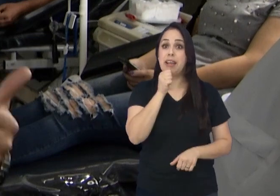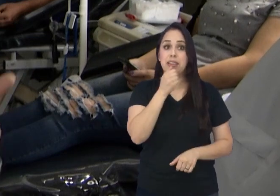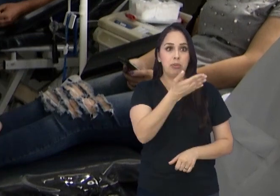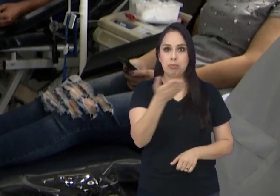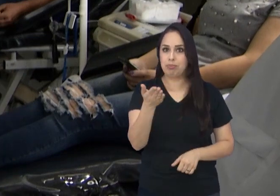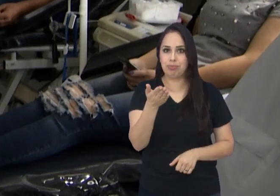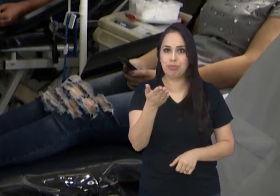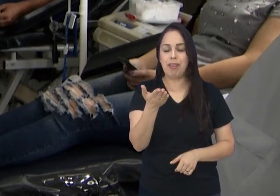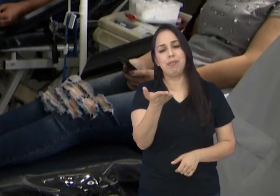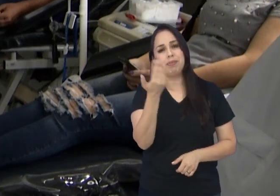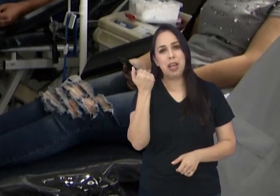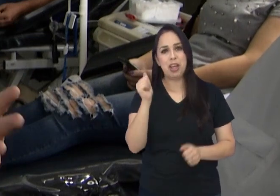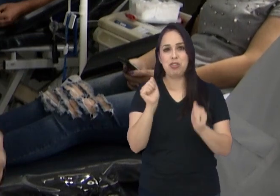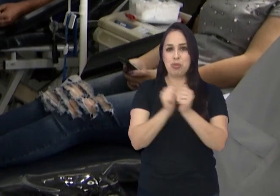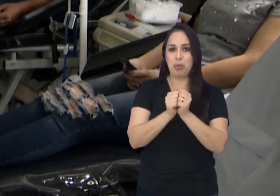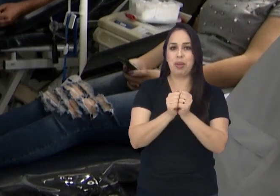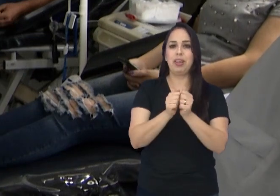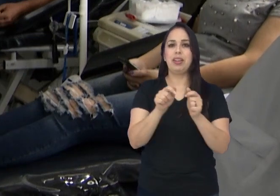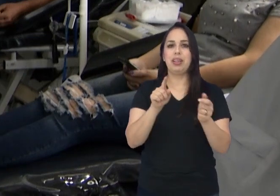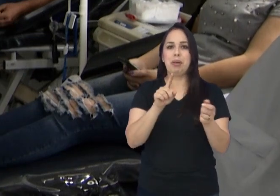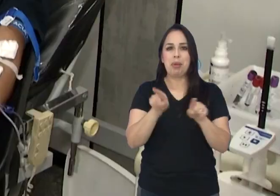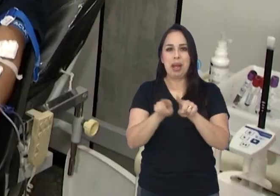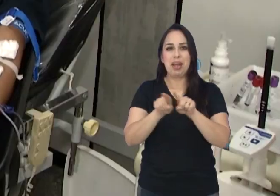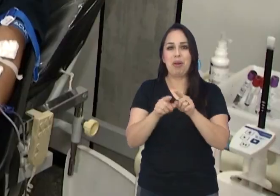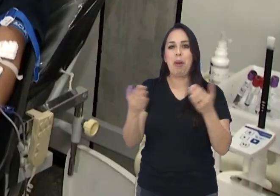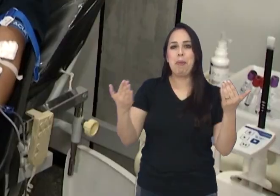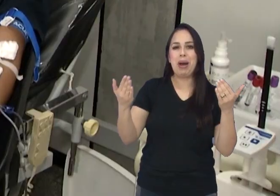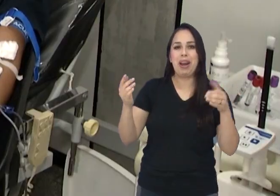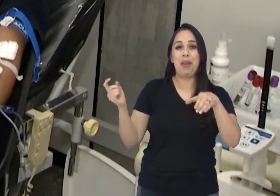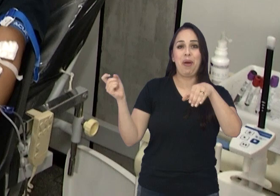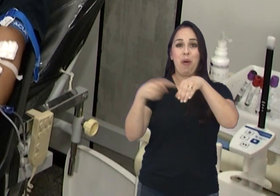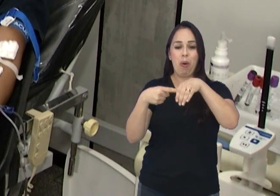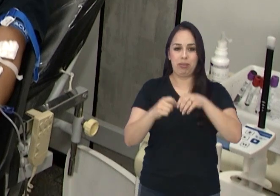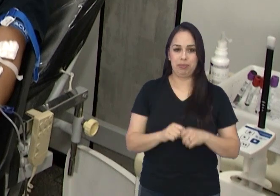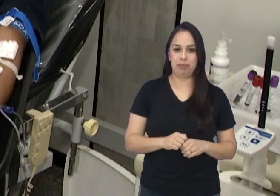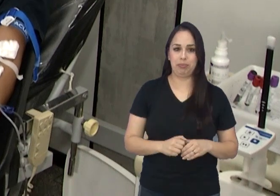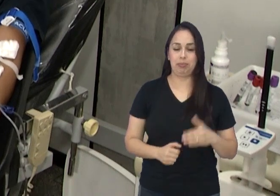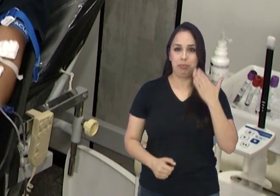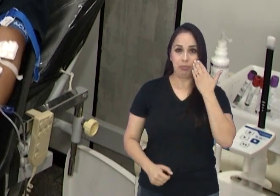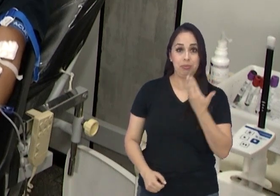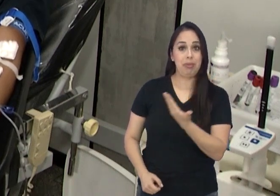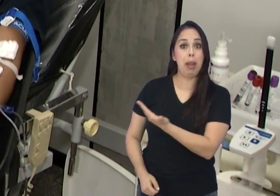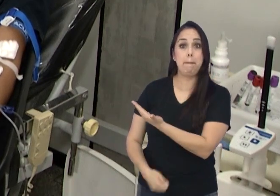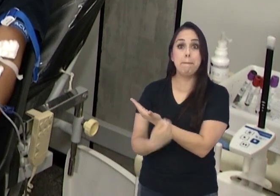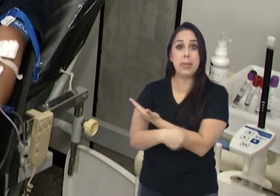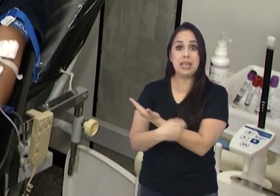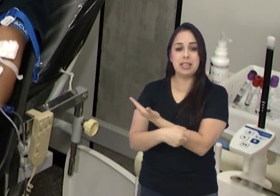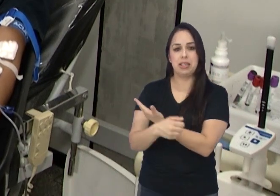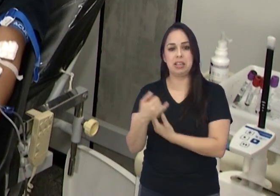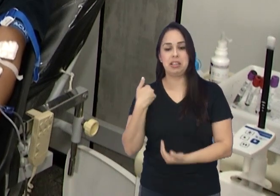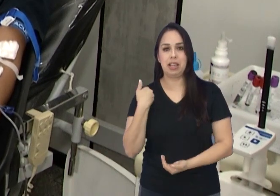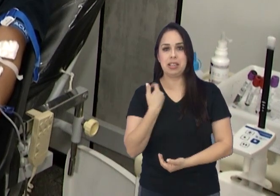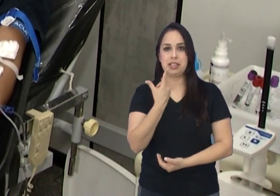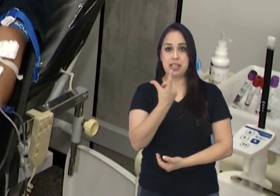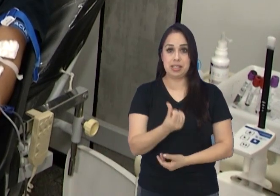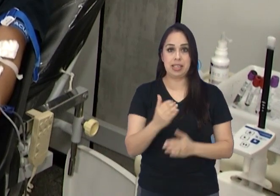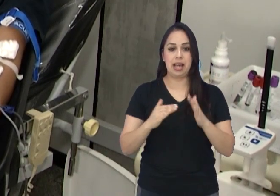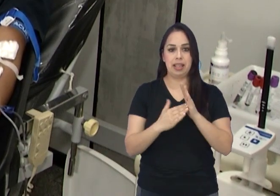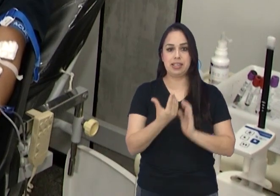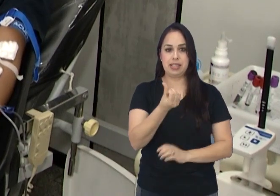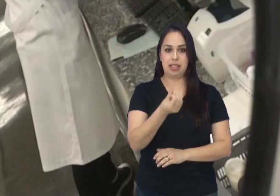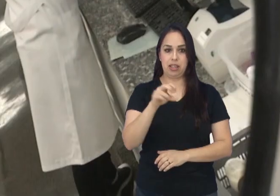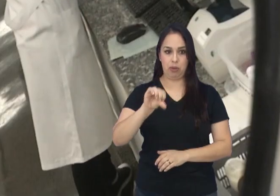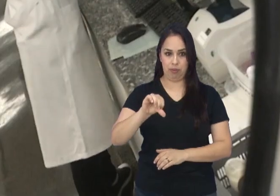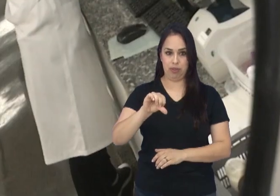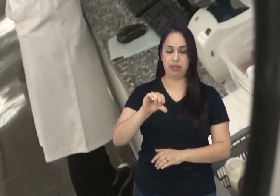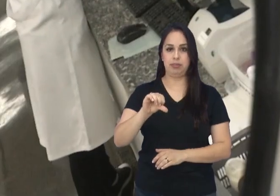doador, venha fazer a sua doação e também marque um golaço. Para ser doador de sangue, é preciso ter entre 16 e 69